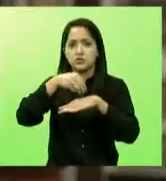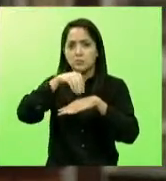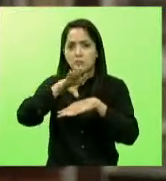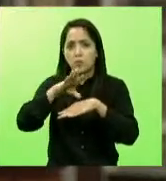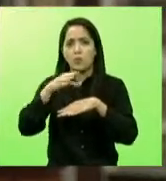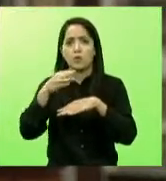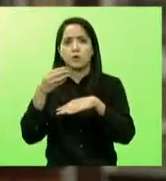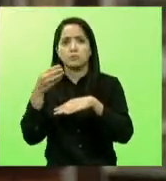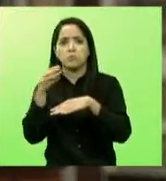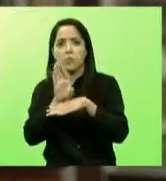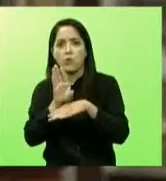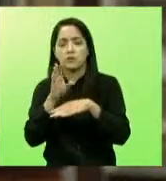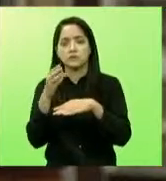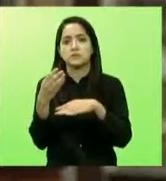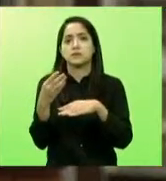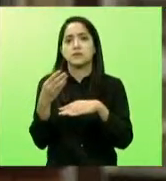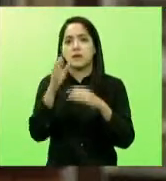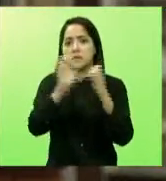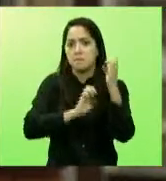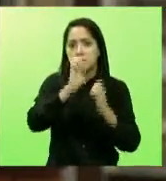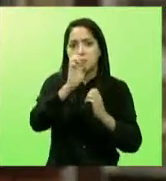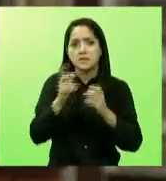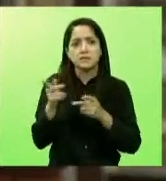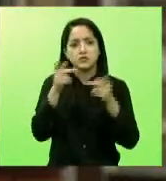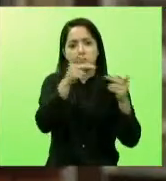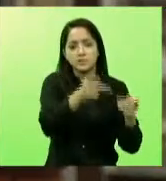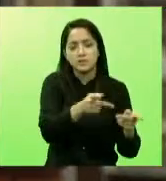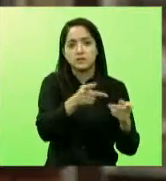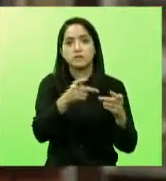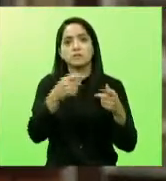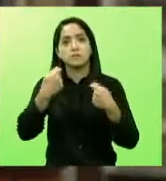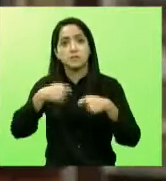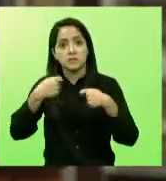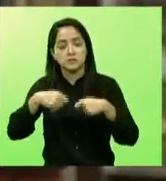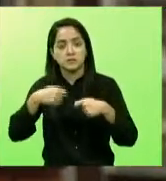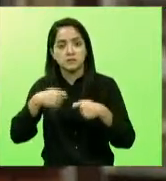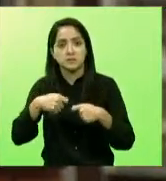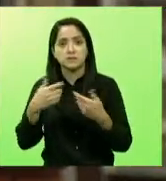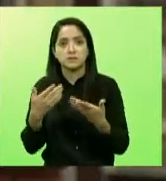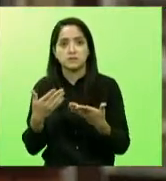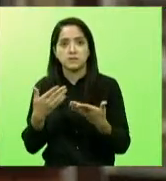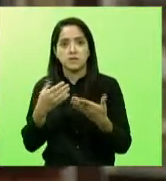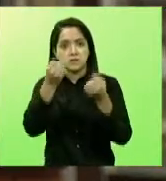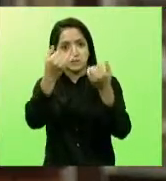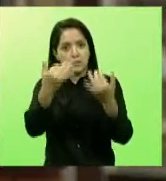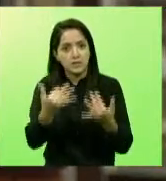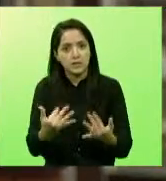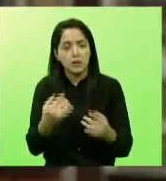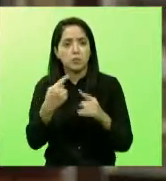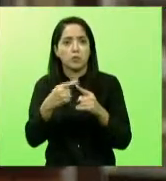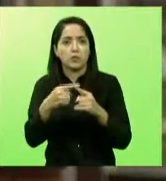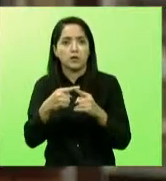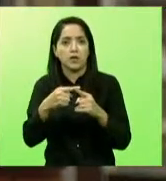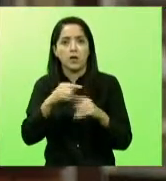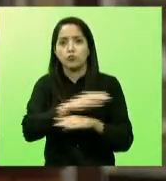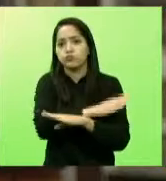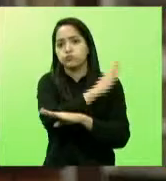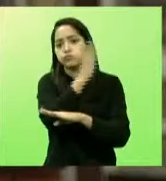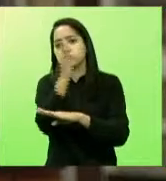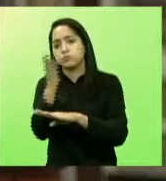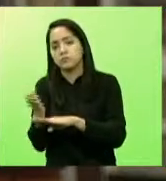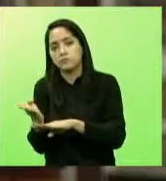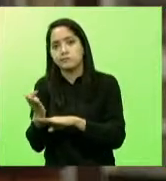vizinhos, onde, em uma empresa que a gente entra e visita, nós temos que dar satisfação. É o dia inteiro